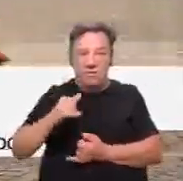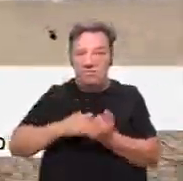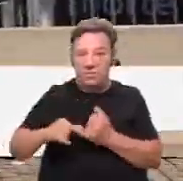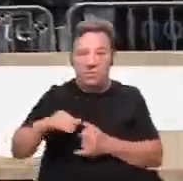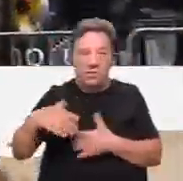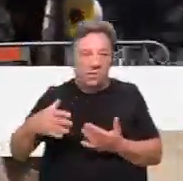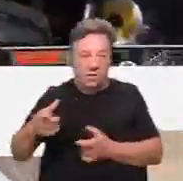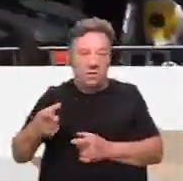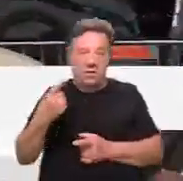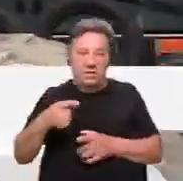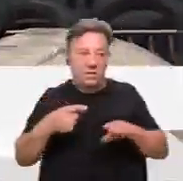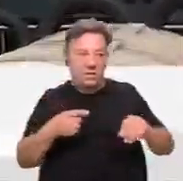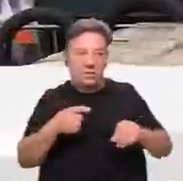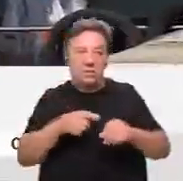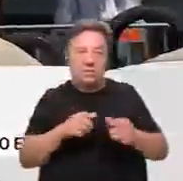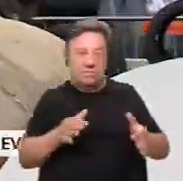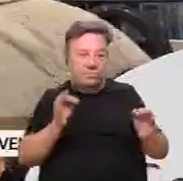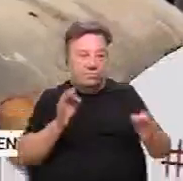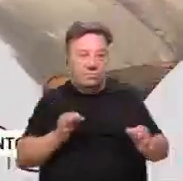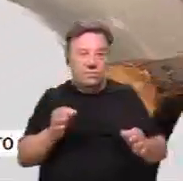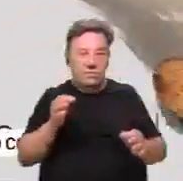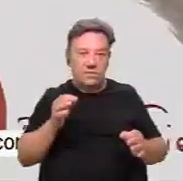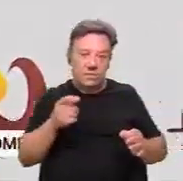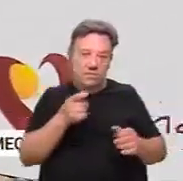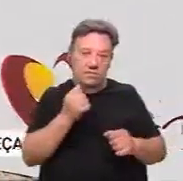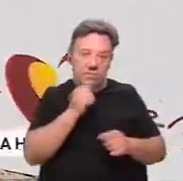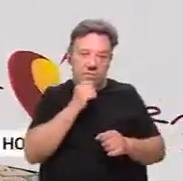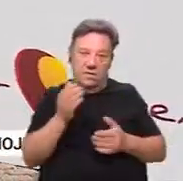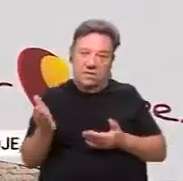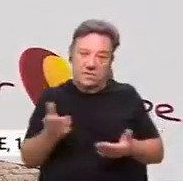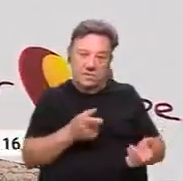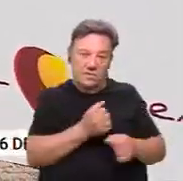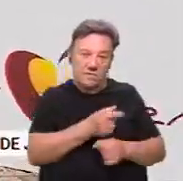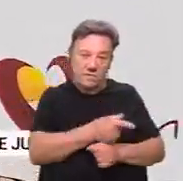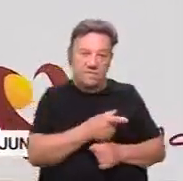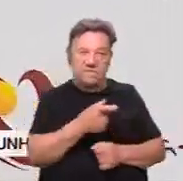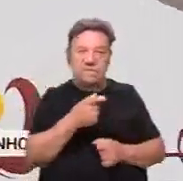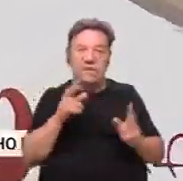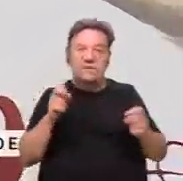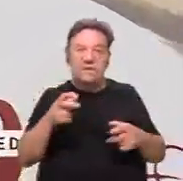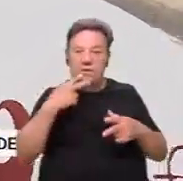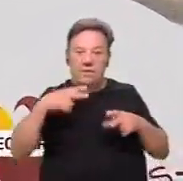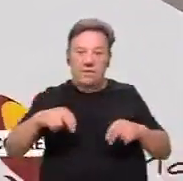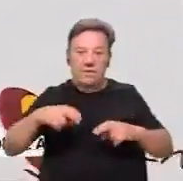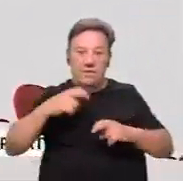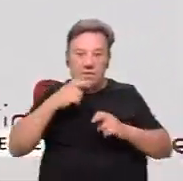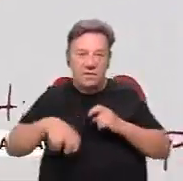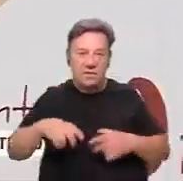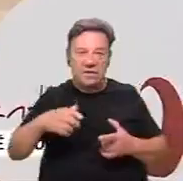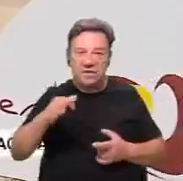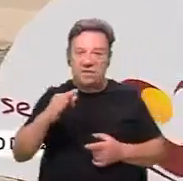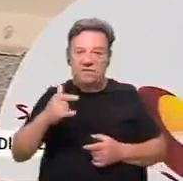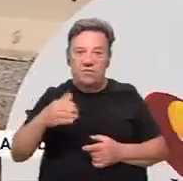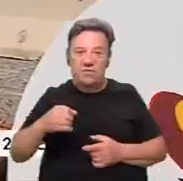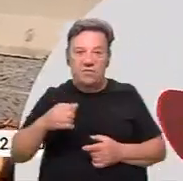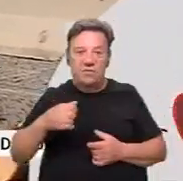motivo, tenha o local e os recipientes indicados para os receber, a questão das baterias, dos filtros usados, tudo. Este